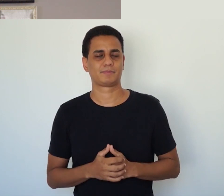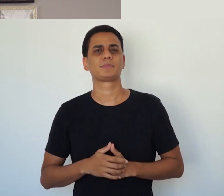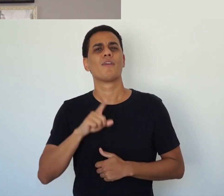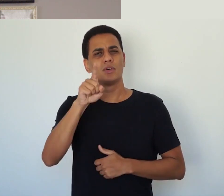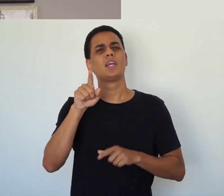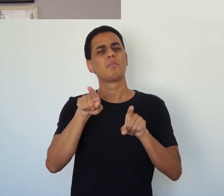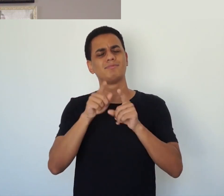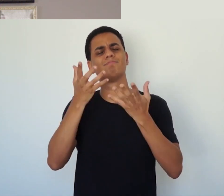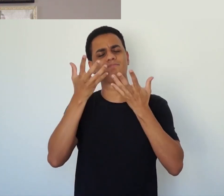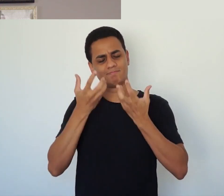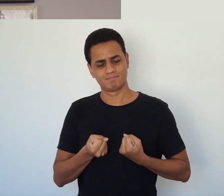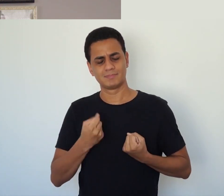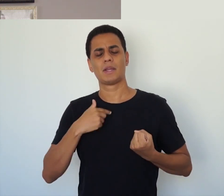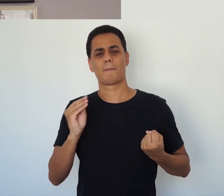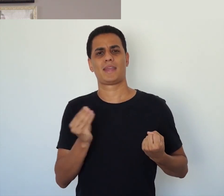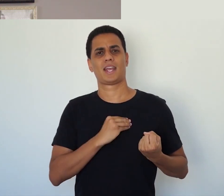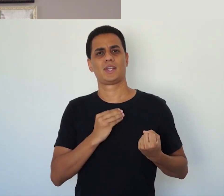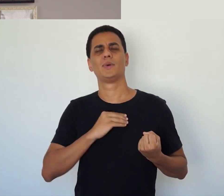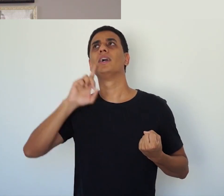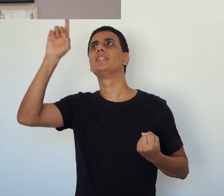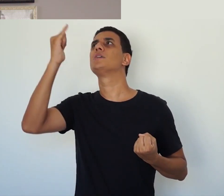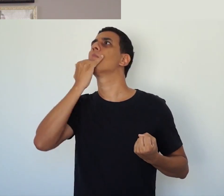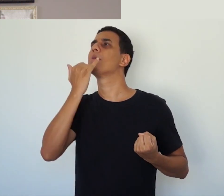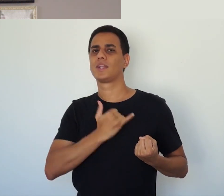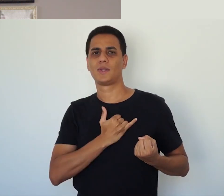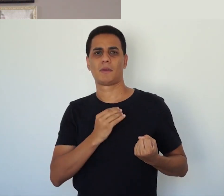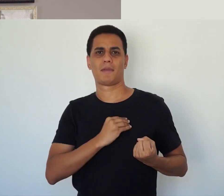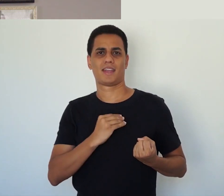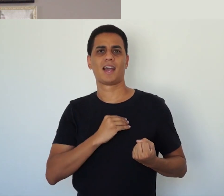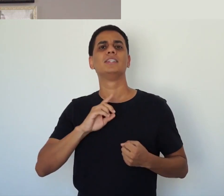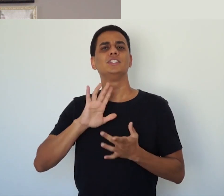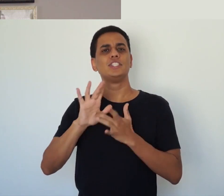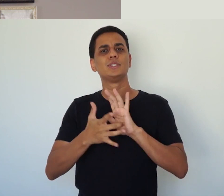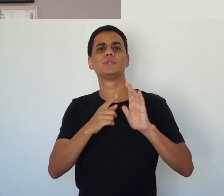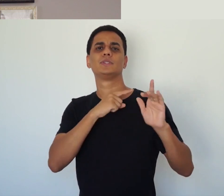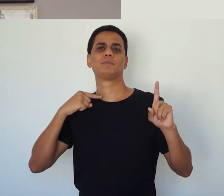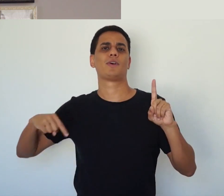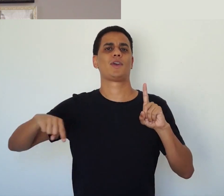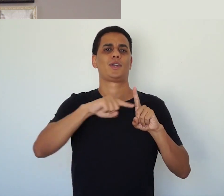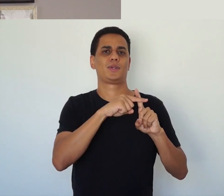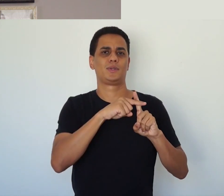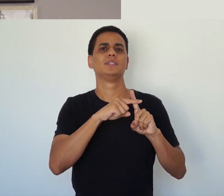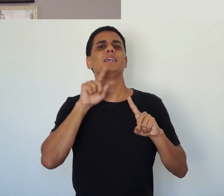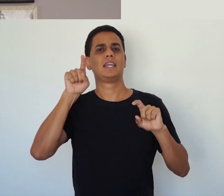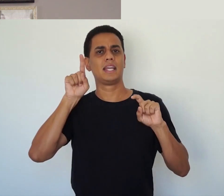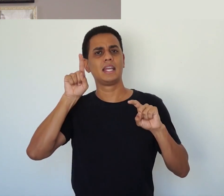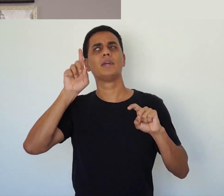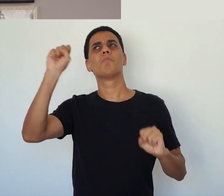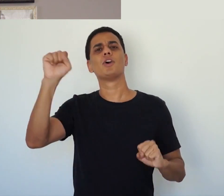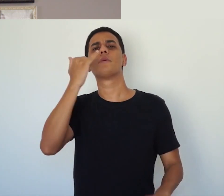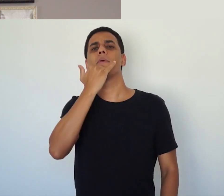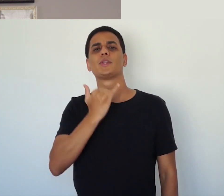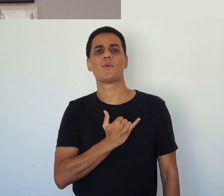você. Tudo que você precisa é orar reconhecendo que você é um pecador e que Deus perdoa os seus pecados, que Jesus morreu